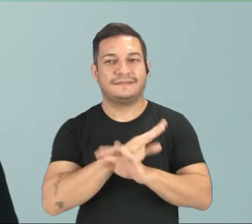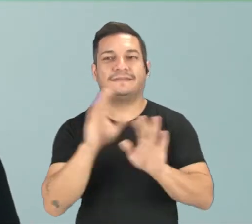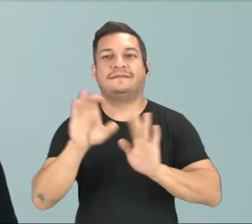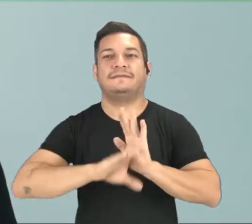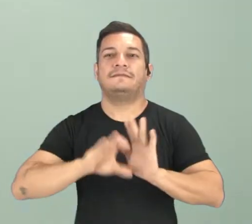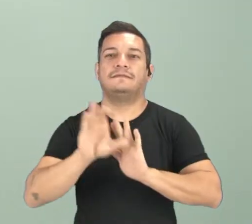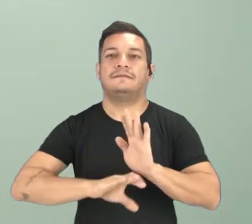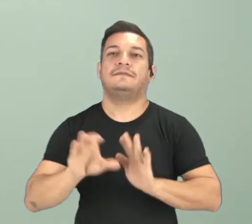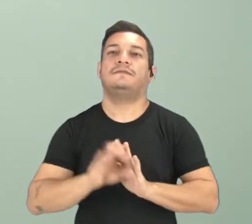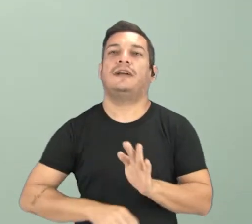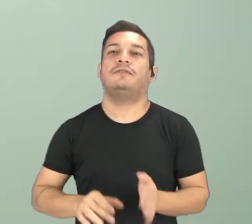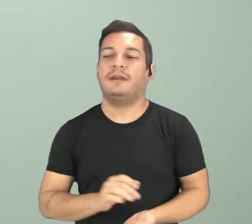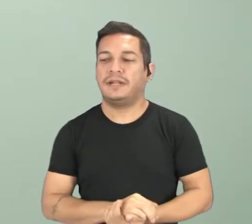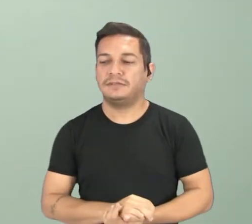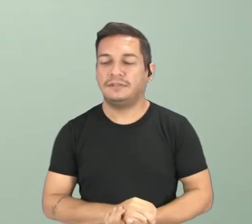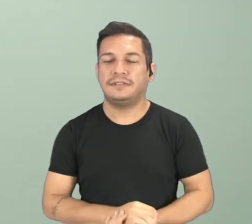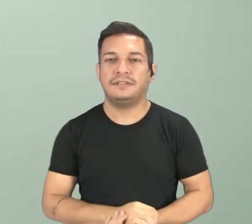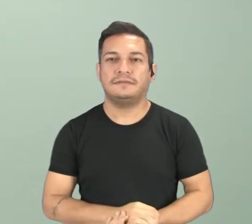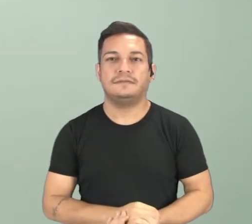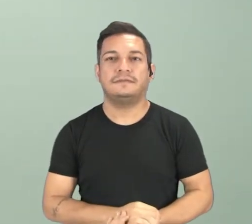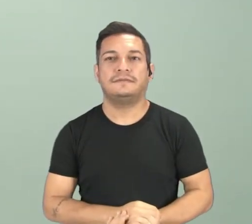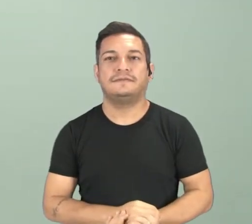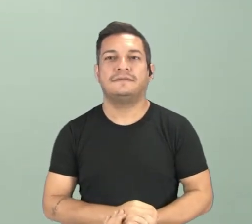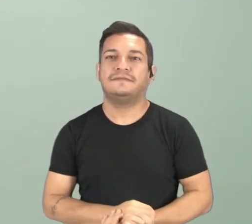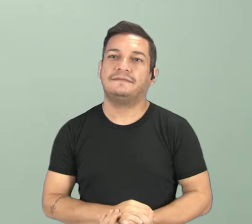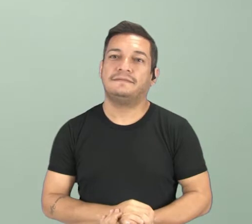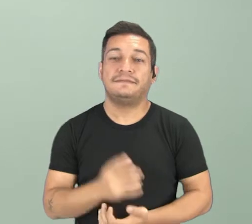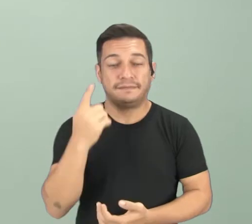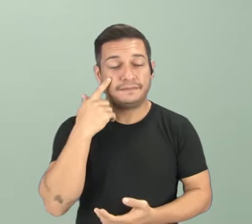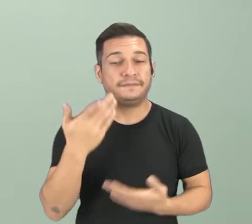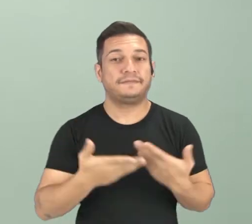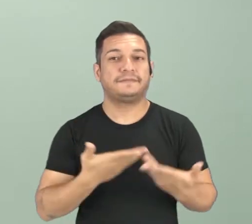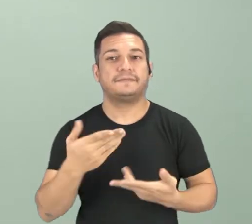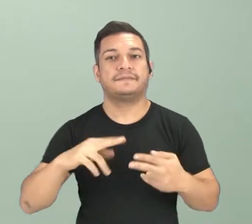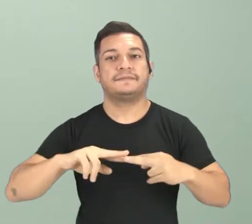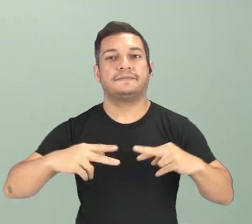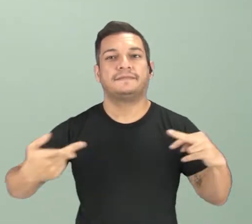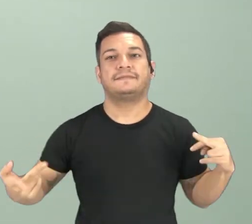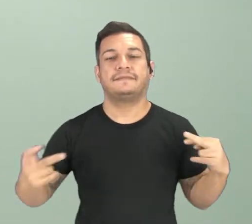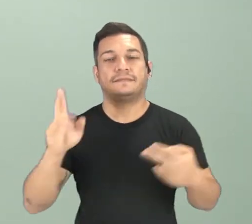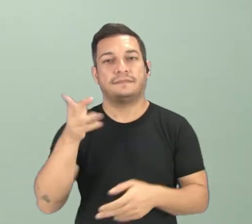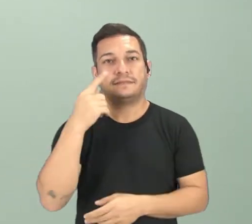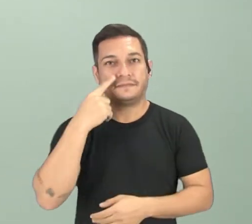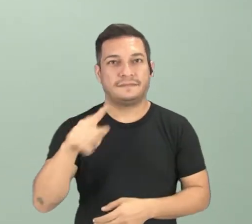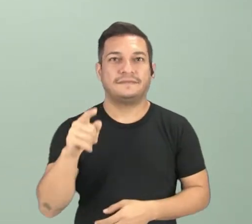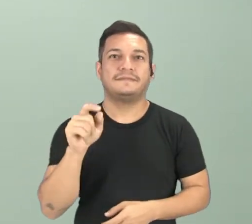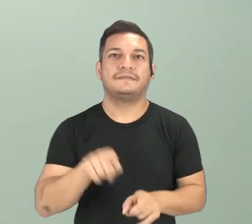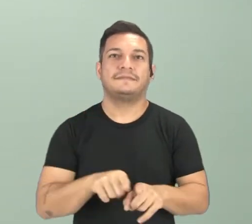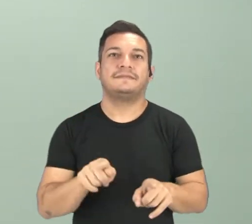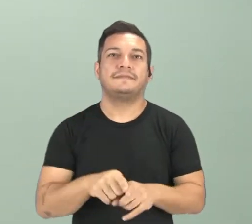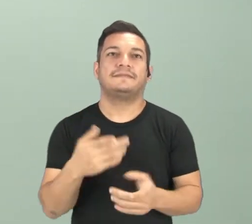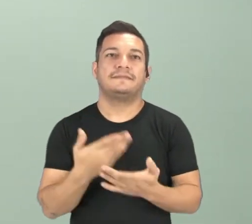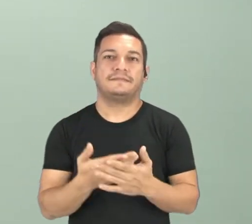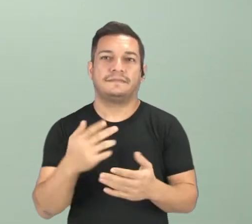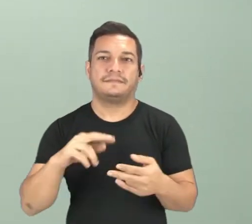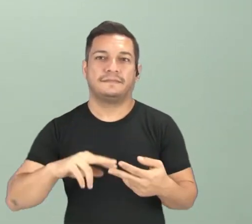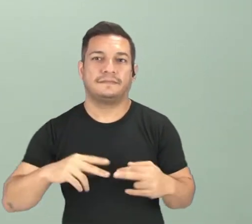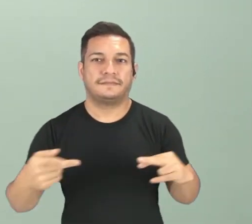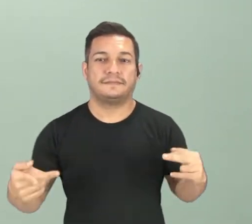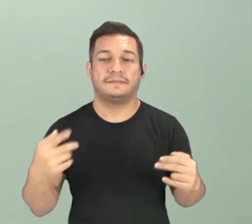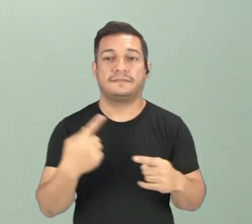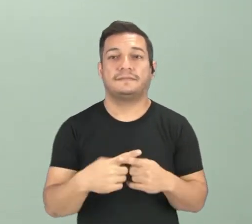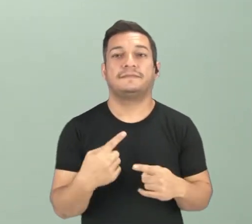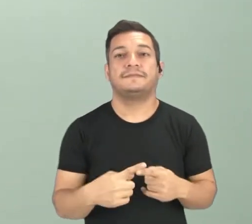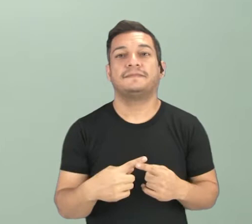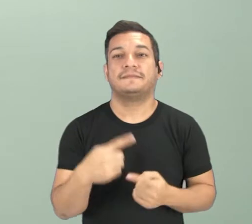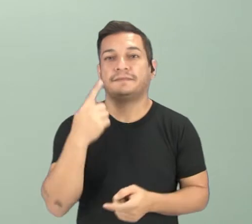de hoje é sobre interações gênicas. Interações gênicas. A gente já viu isso ao longo de todas as nossas aulas de genética. Por quê?